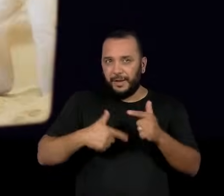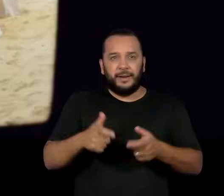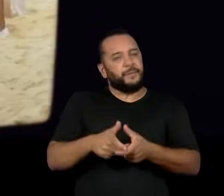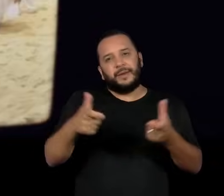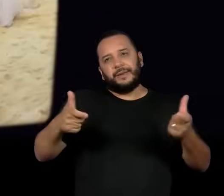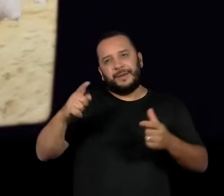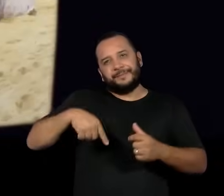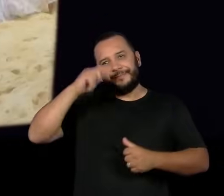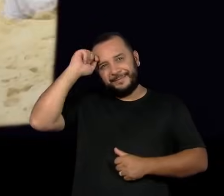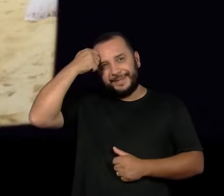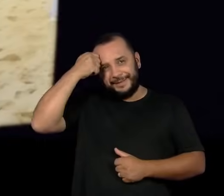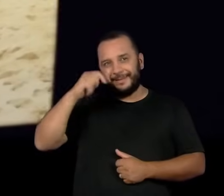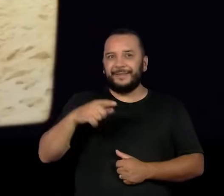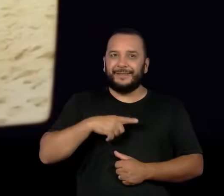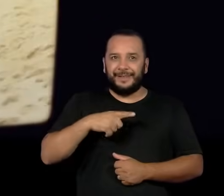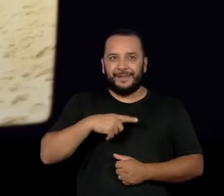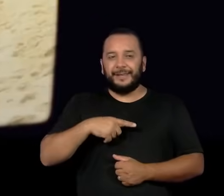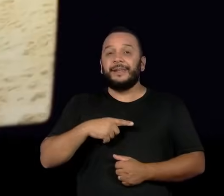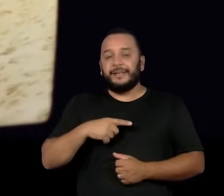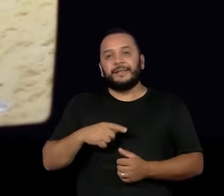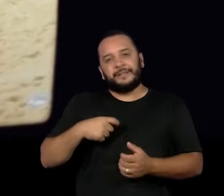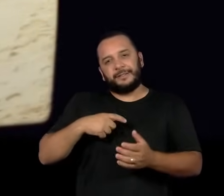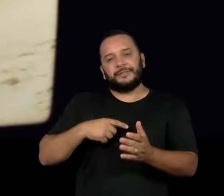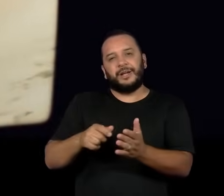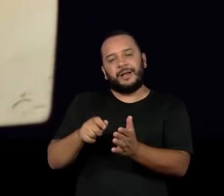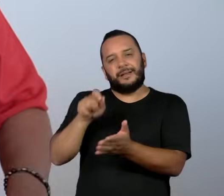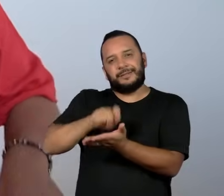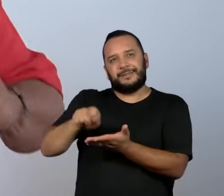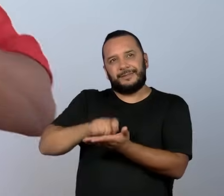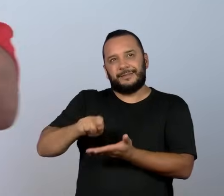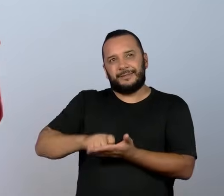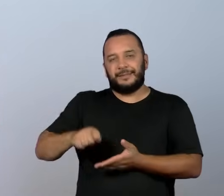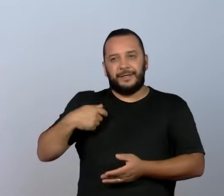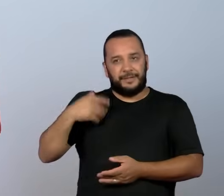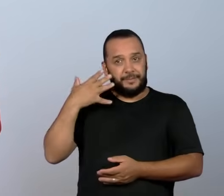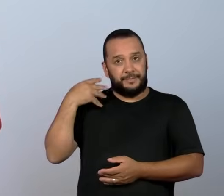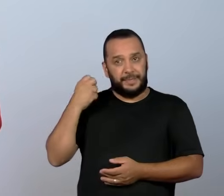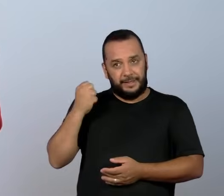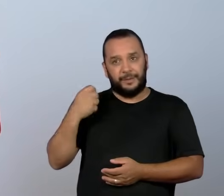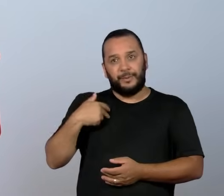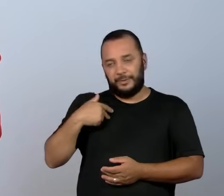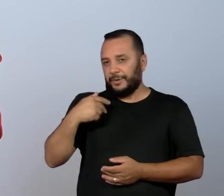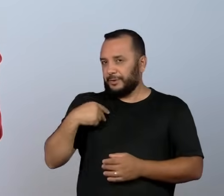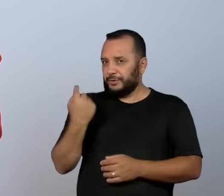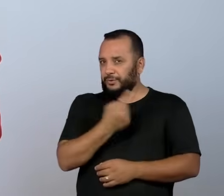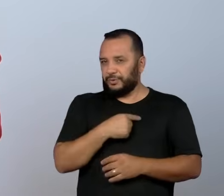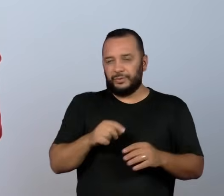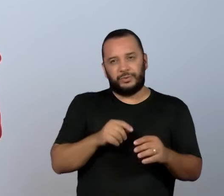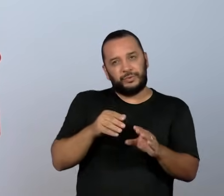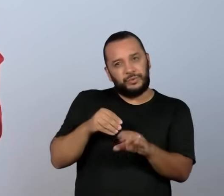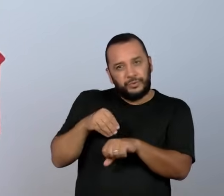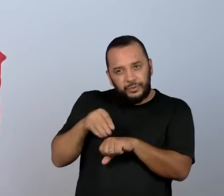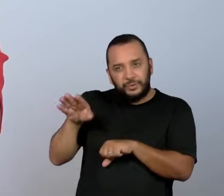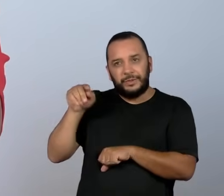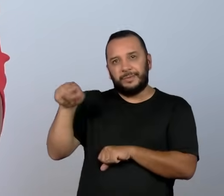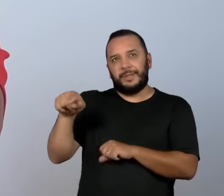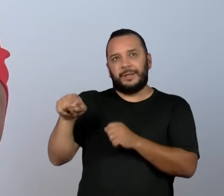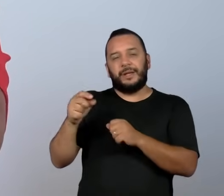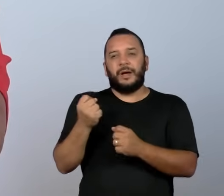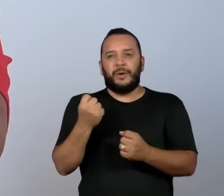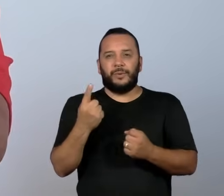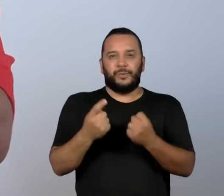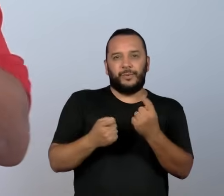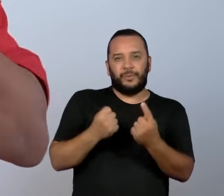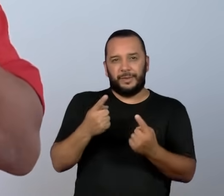preto, mesmo tendo um autor, um roteirista branco, a gente sugeriu para ele que algumas